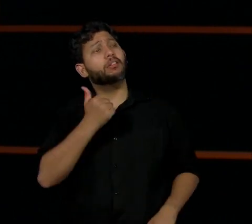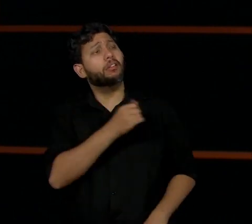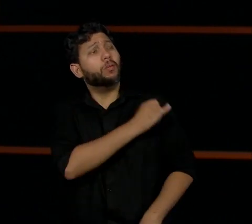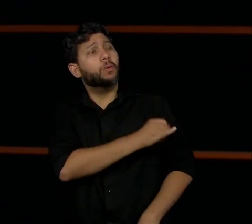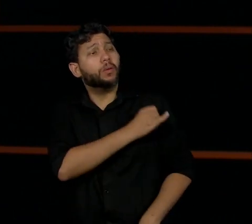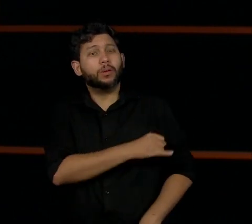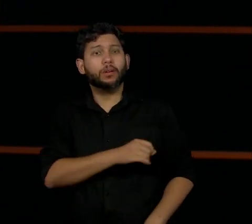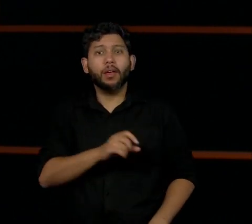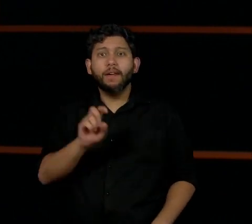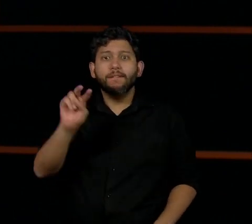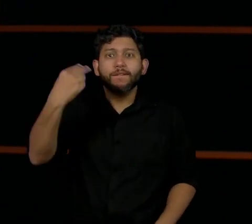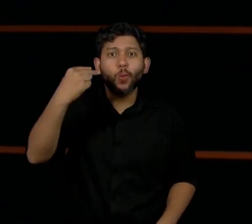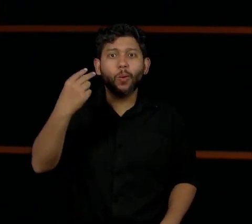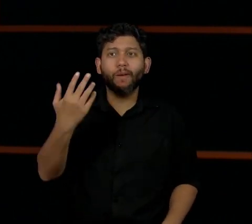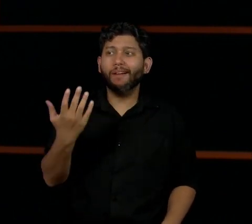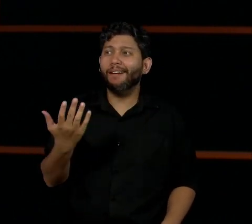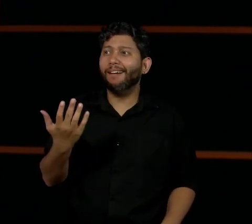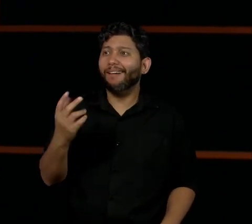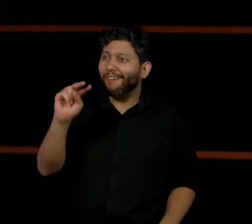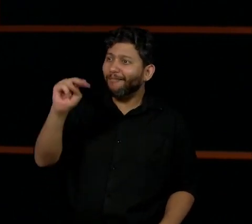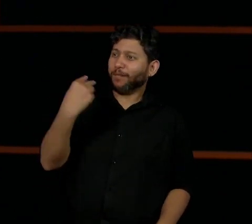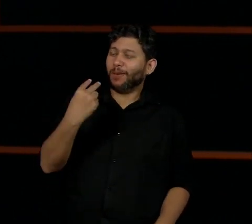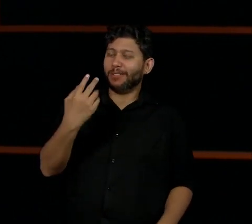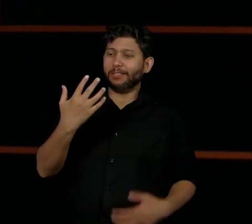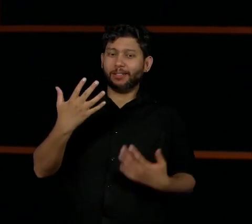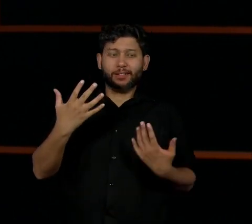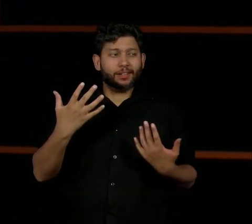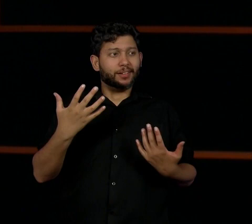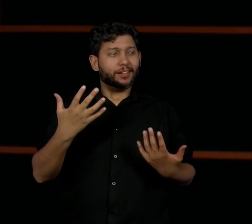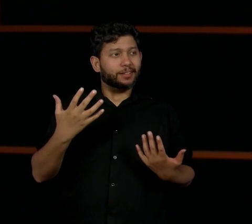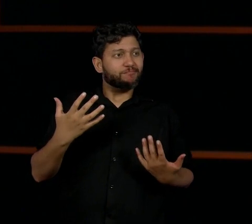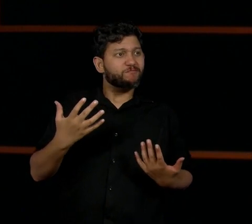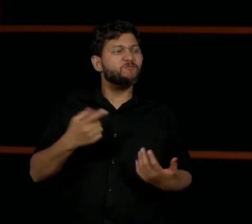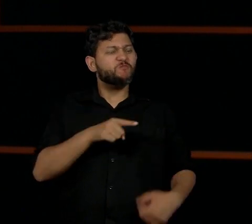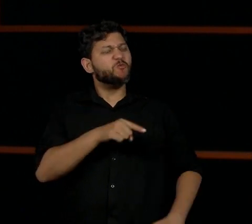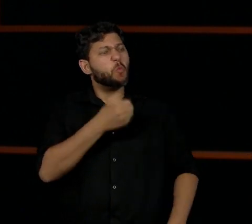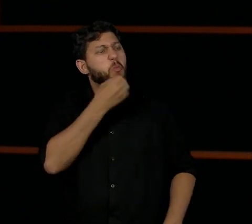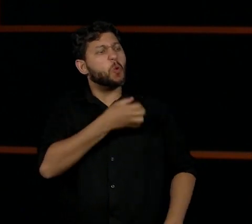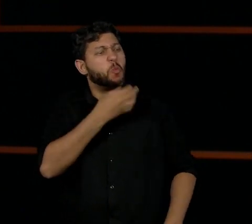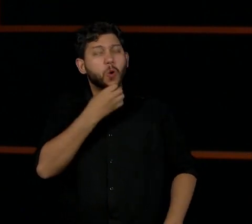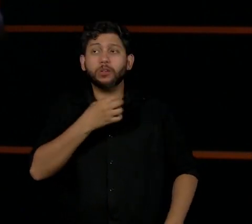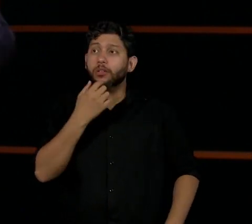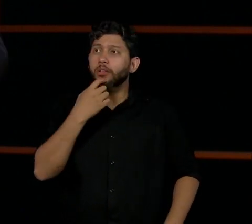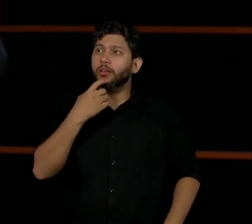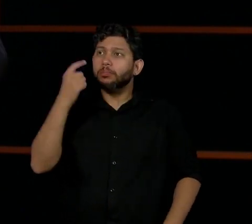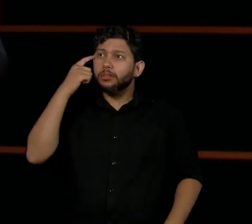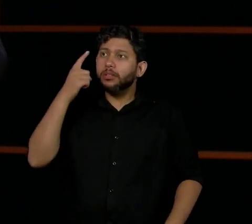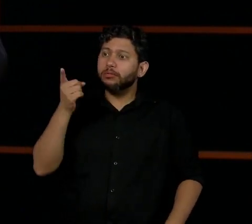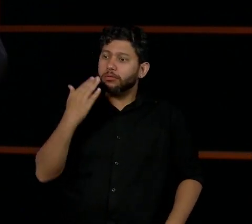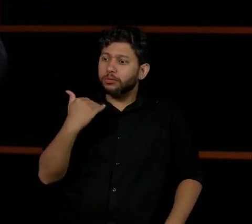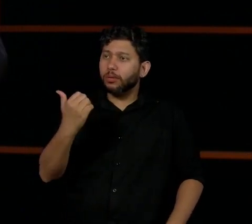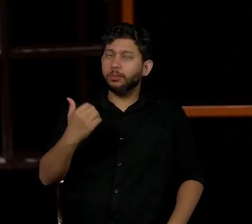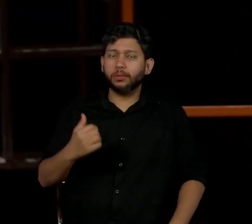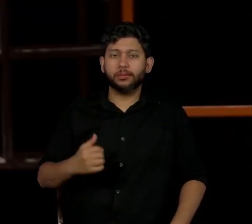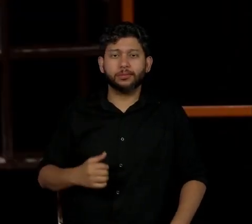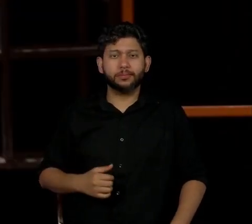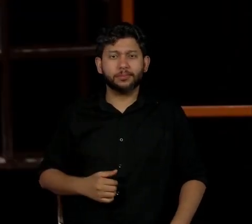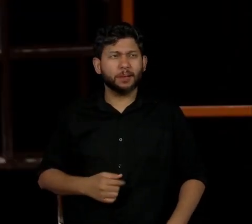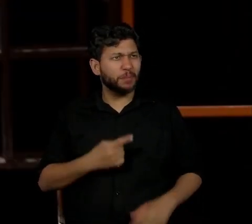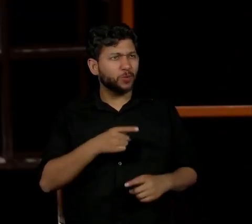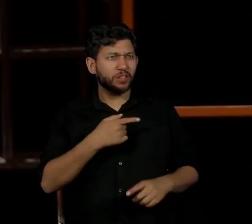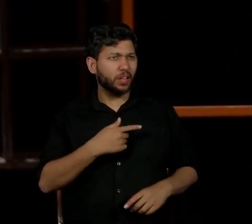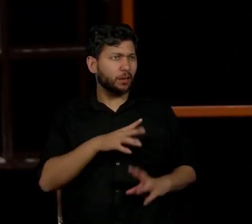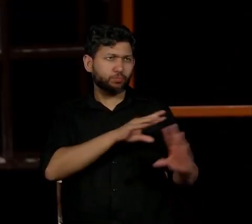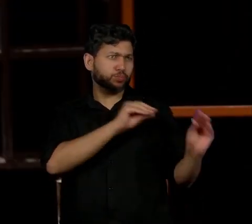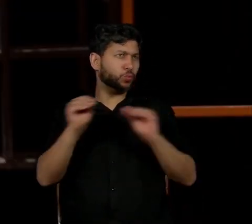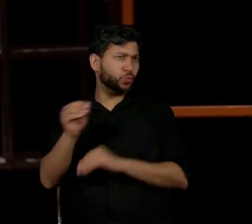ele viu aquilo ali e legitimou que eu tinha essa condição de estar com ele. Mas aí esse negócio de você ir para o Rio de